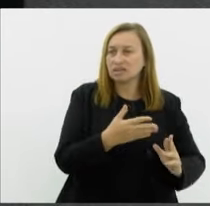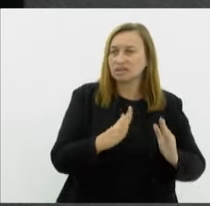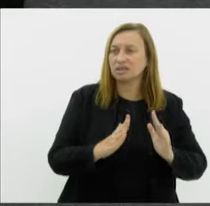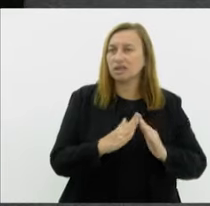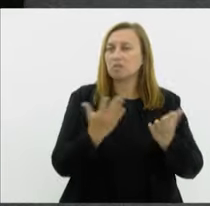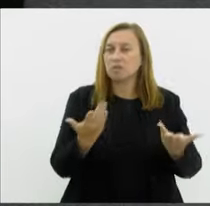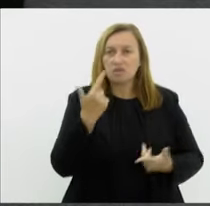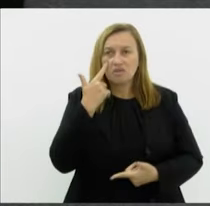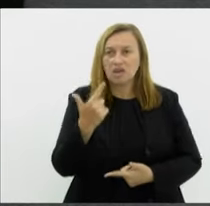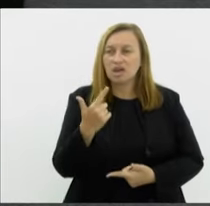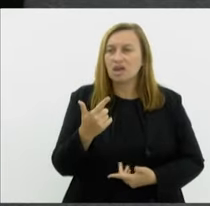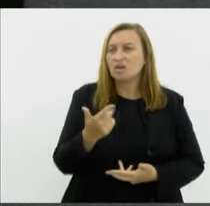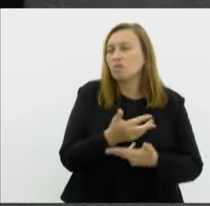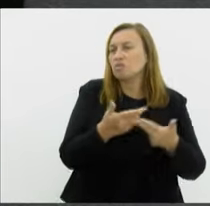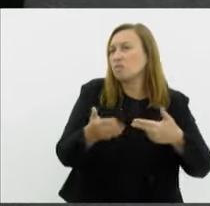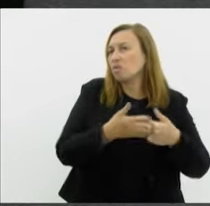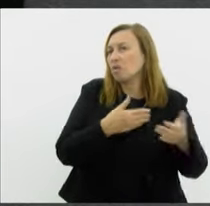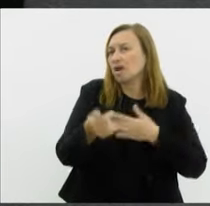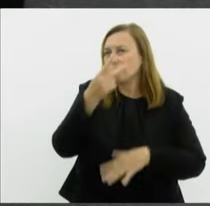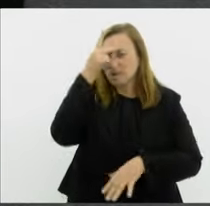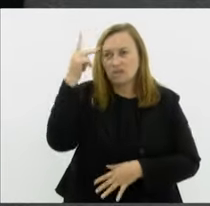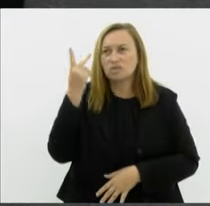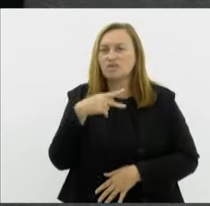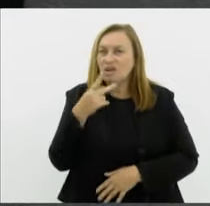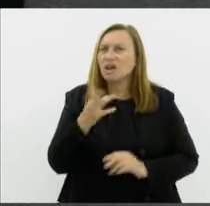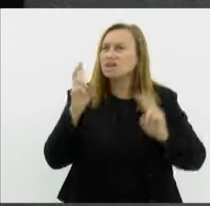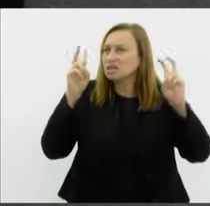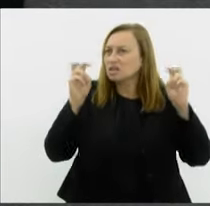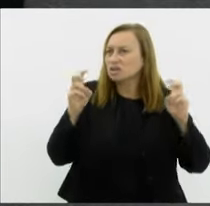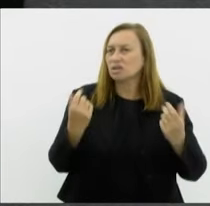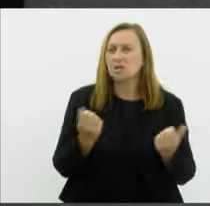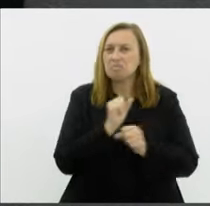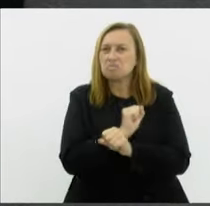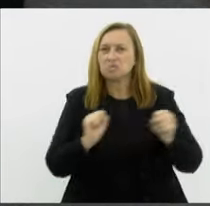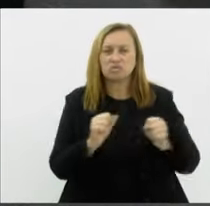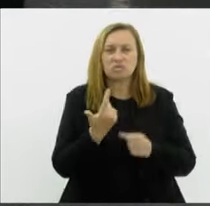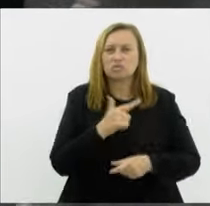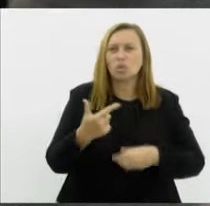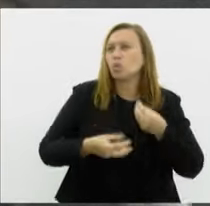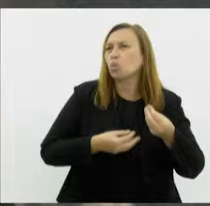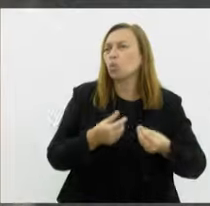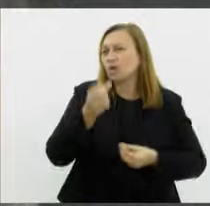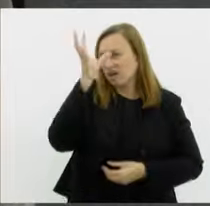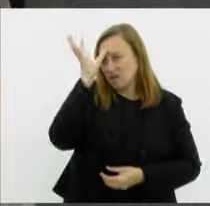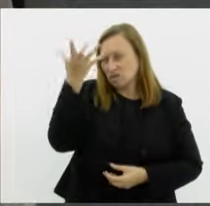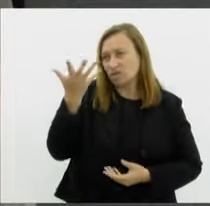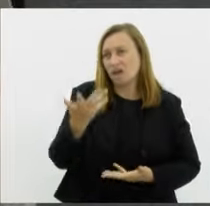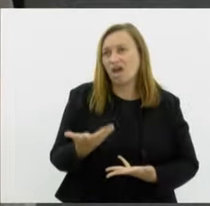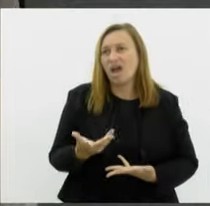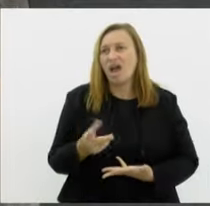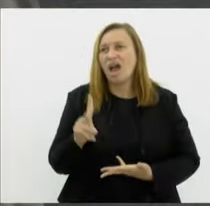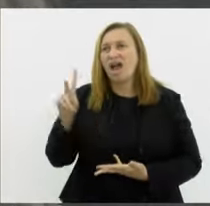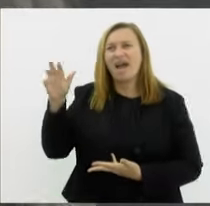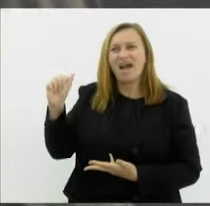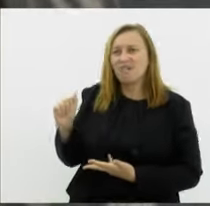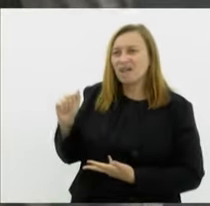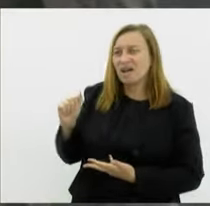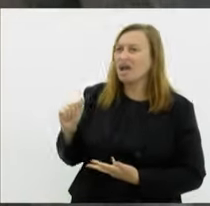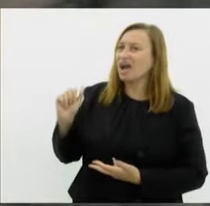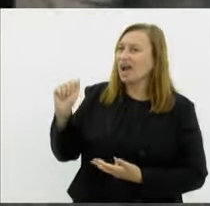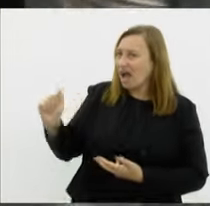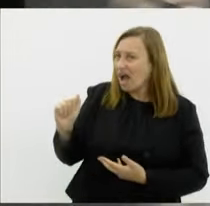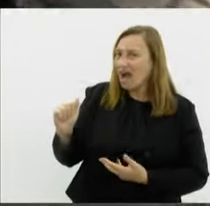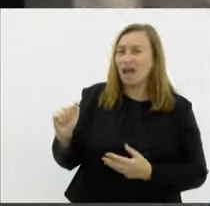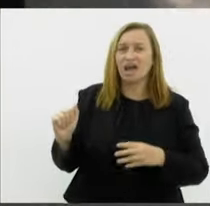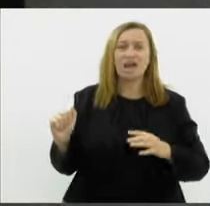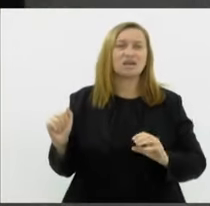Rui, ou seja, quem for, e bater do peito esse assunto. Não é possível que não tenha uma solução para isso. Ah, mas que a vaga tal é não sei